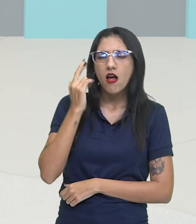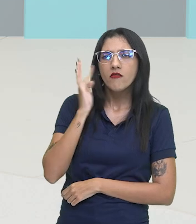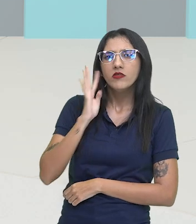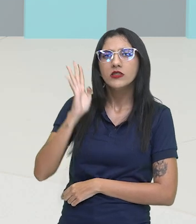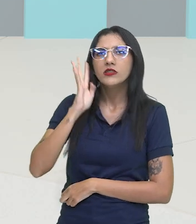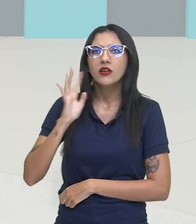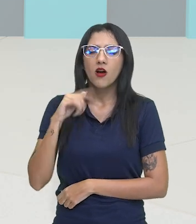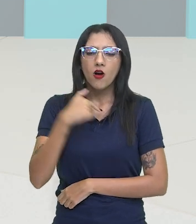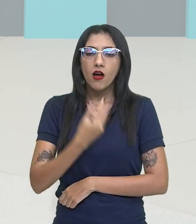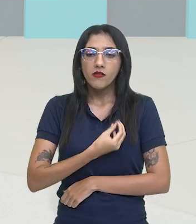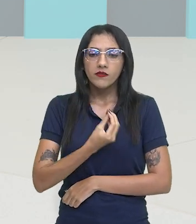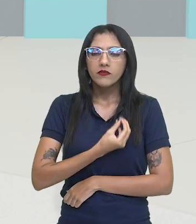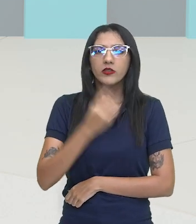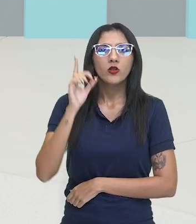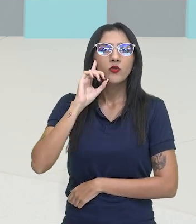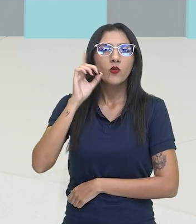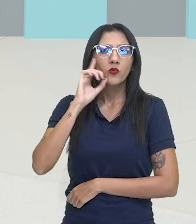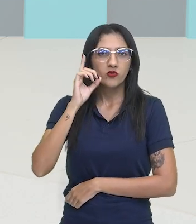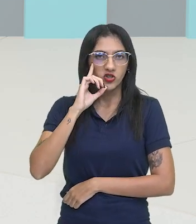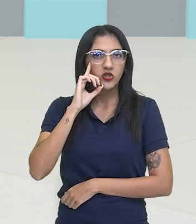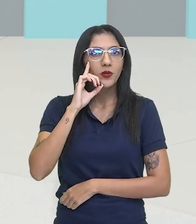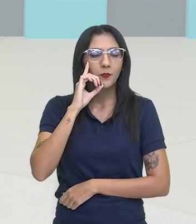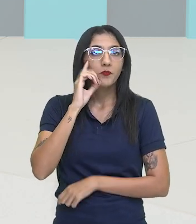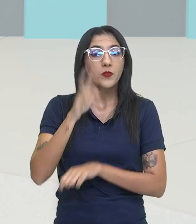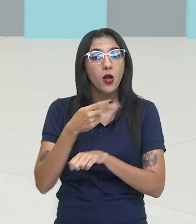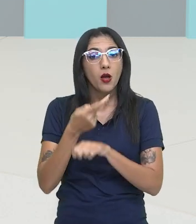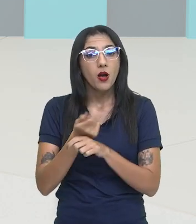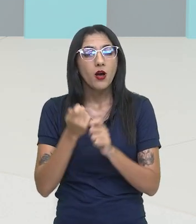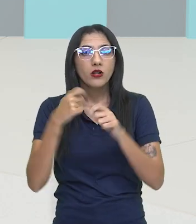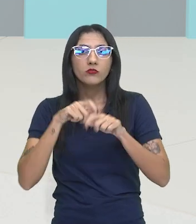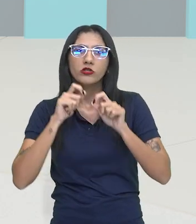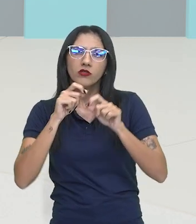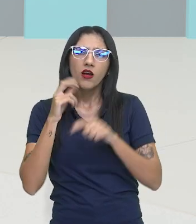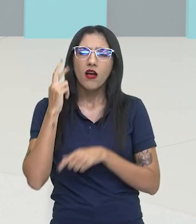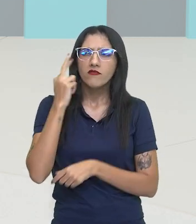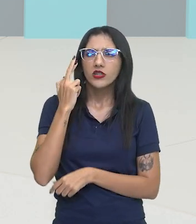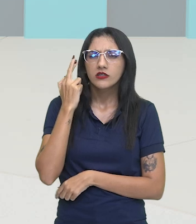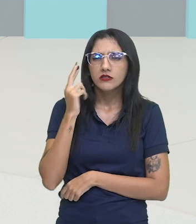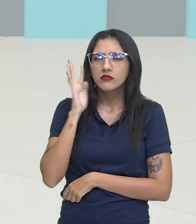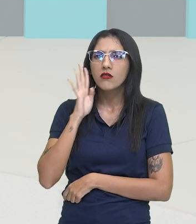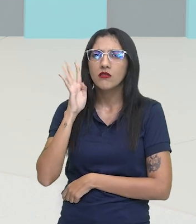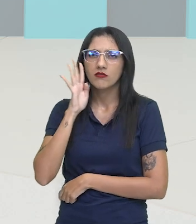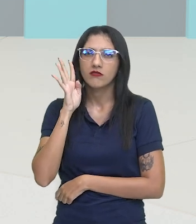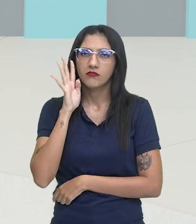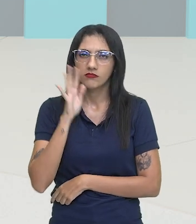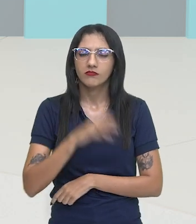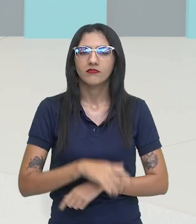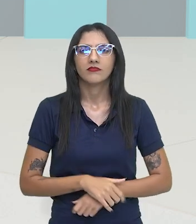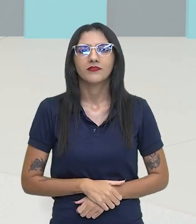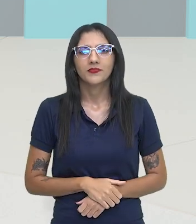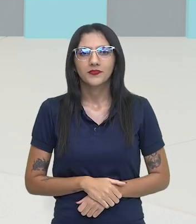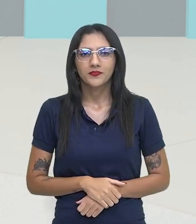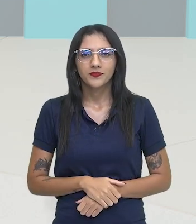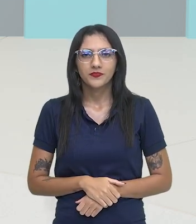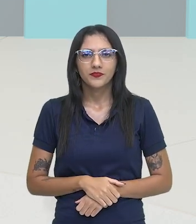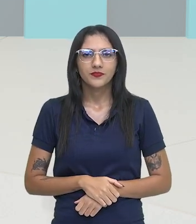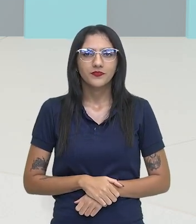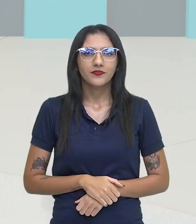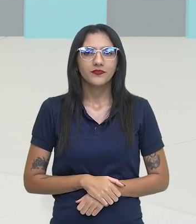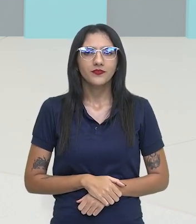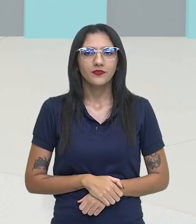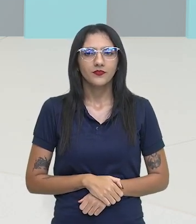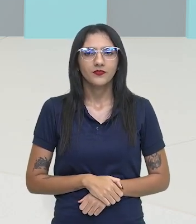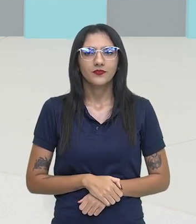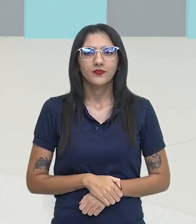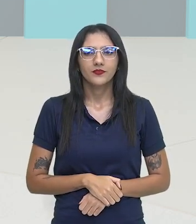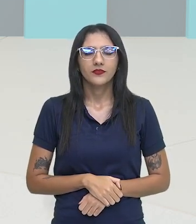temas do cotidiano para, então, fazer ali uma reflexão e assim por diante, tá bom? Inclusive é